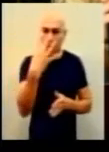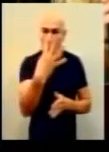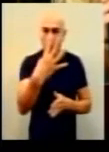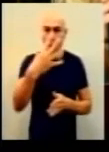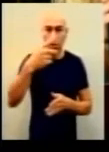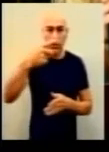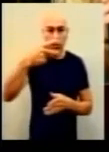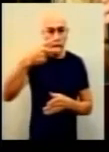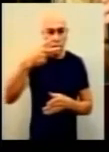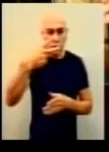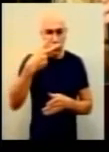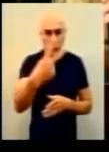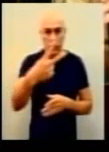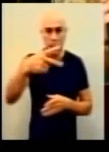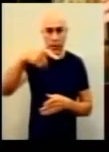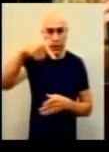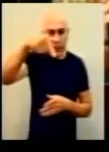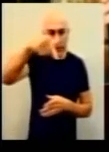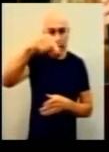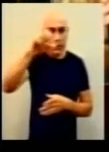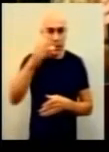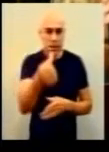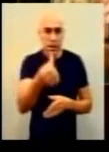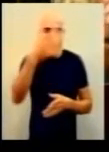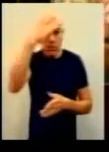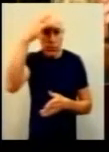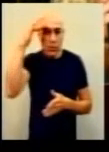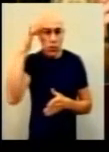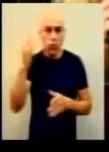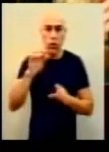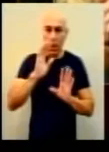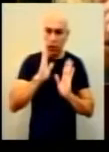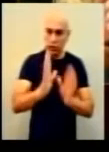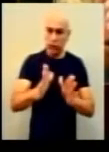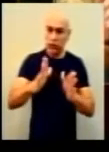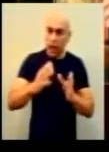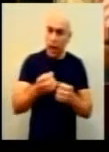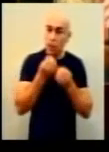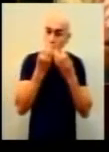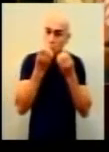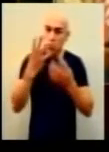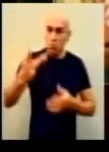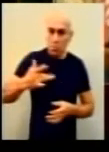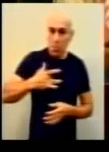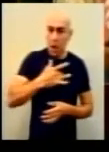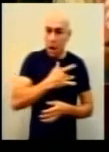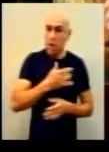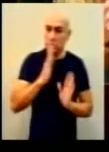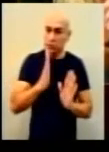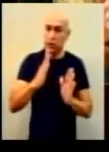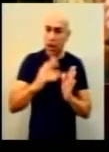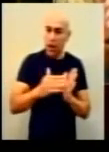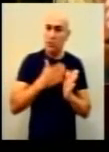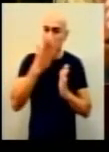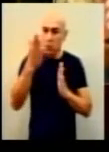4.276 pessoas já recuperadas, representando aí 65% do total de casos confirmados